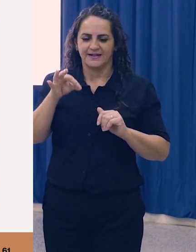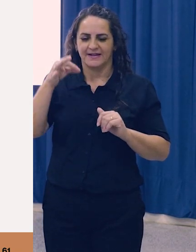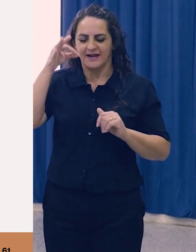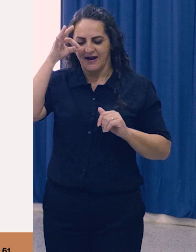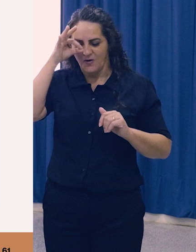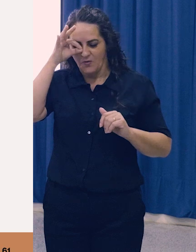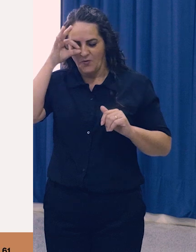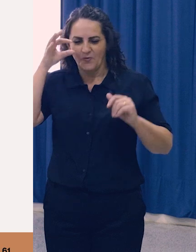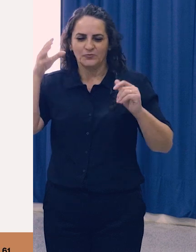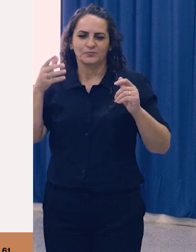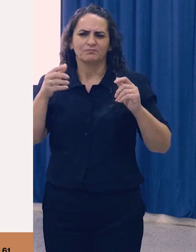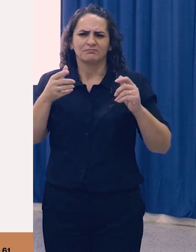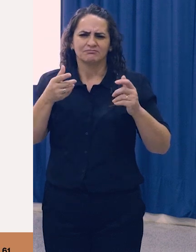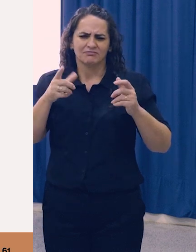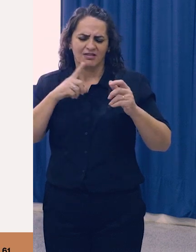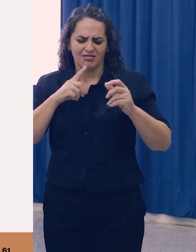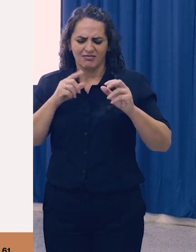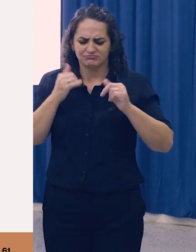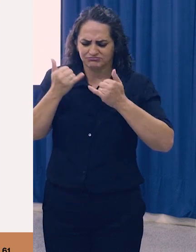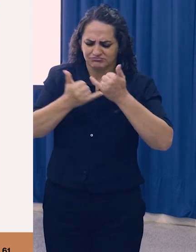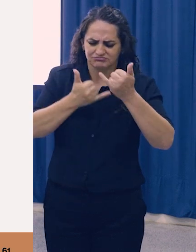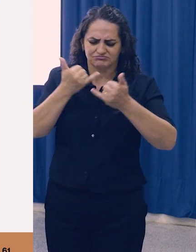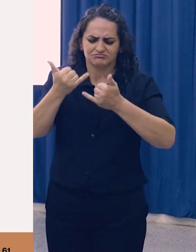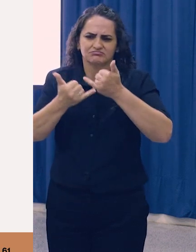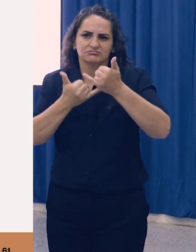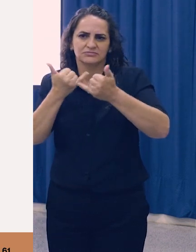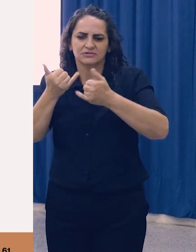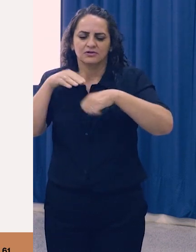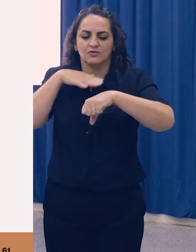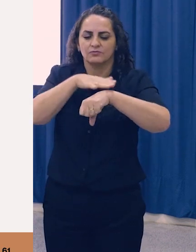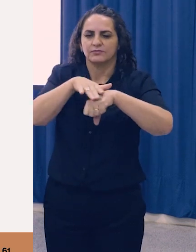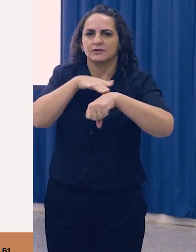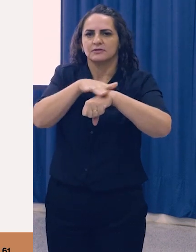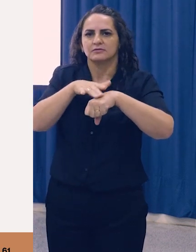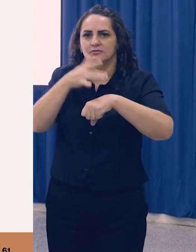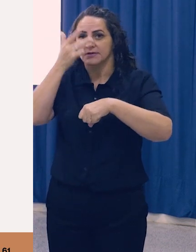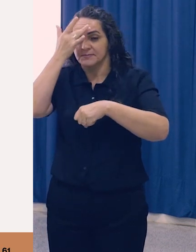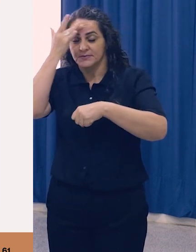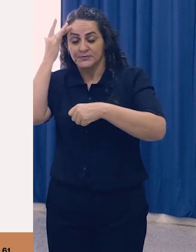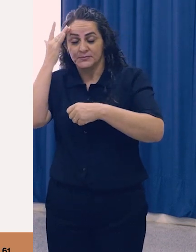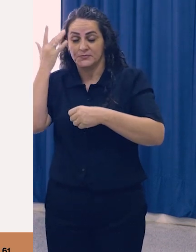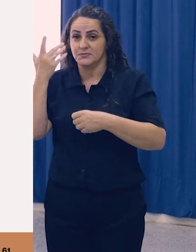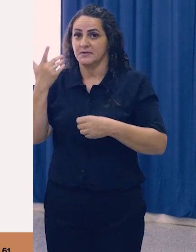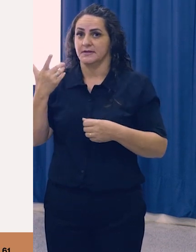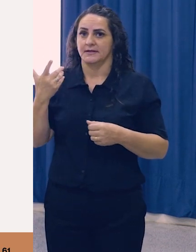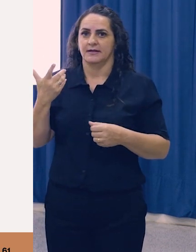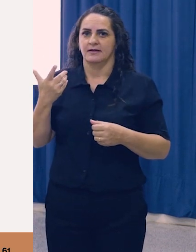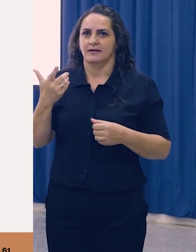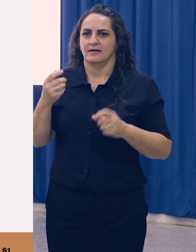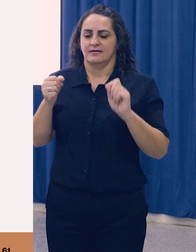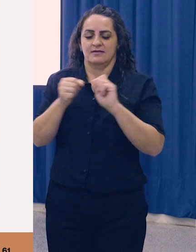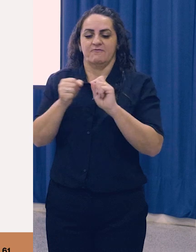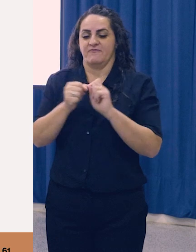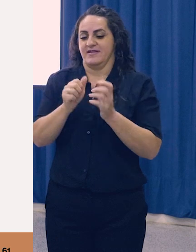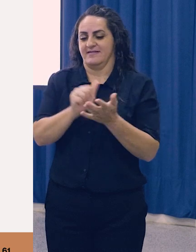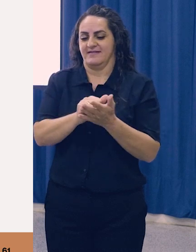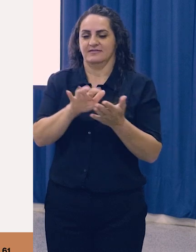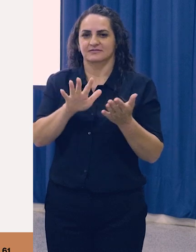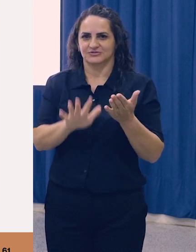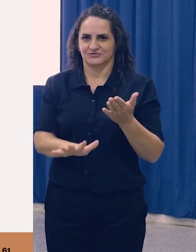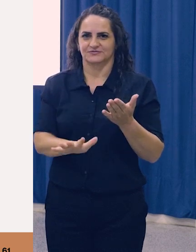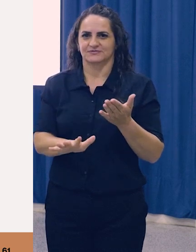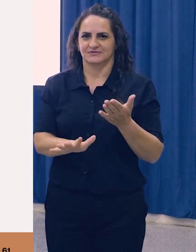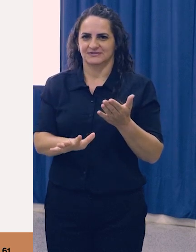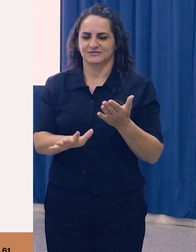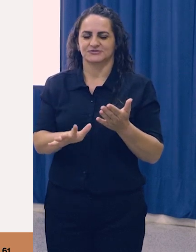e ele faz vários memes, ele conversa com as pessoas que não fazem as lições dele. Então, assim, é outro case bem bacana